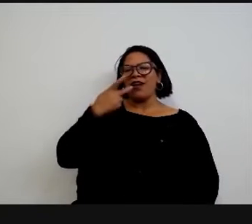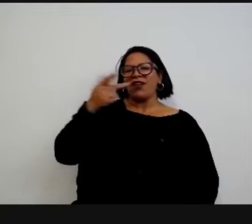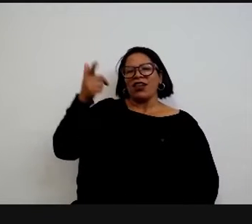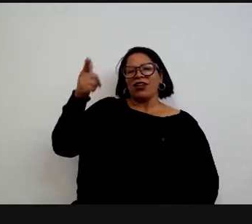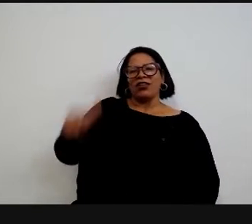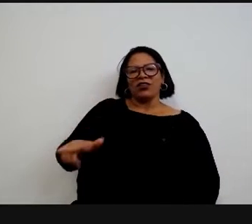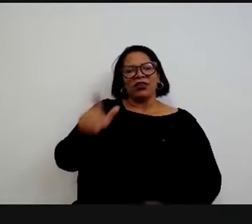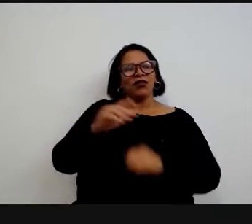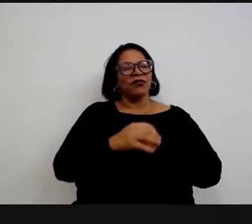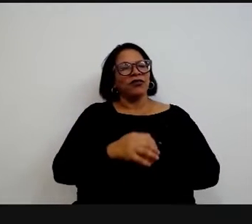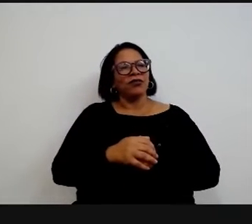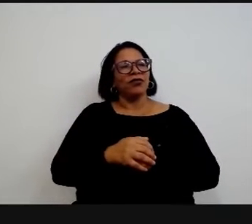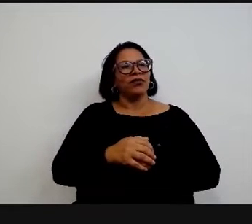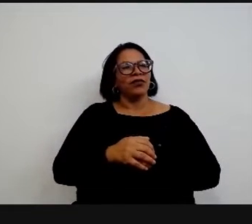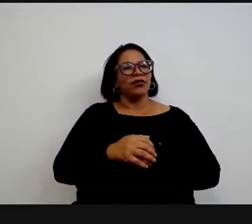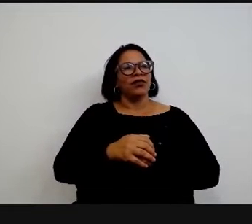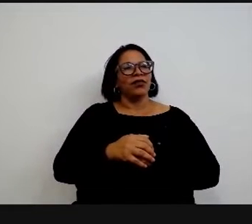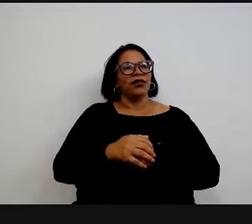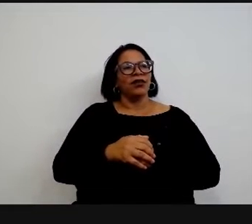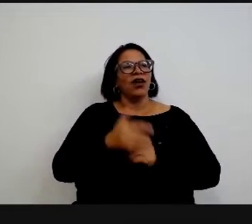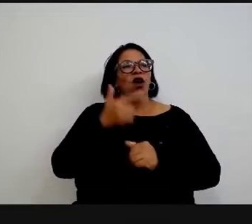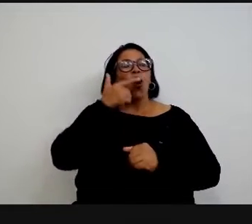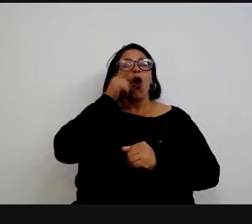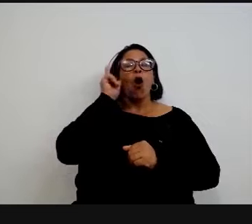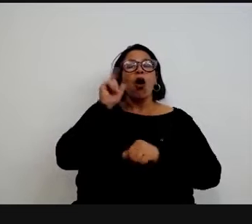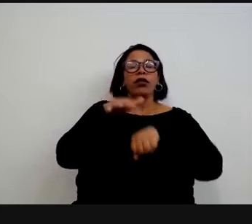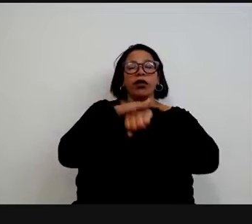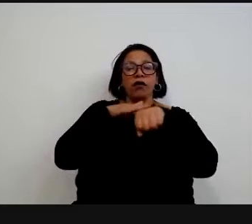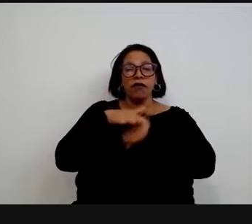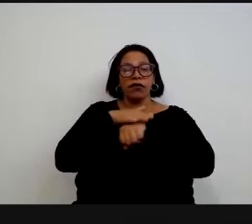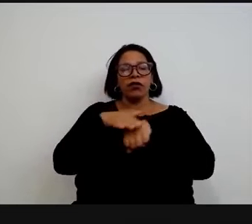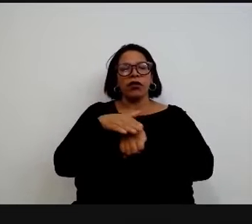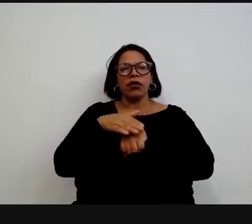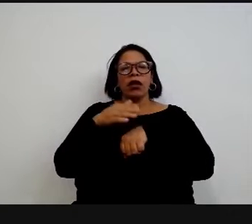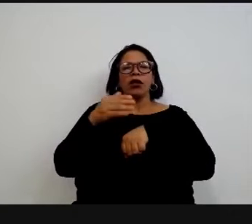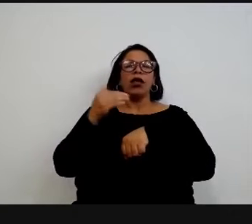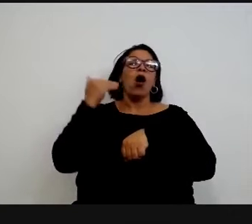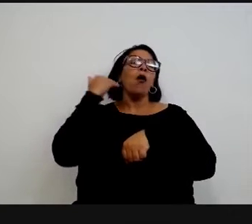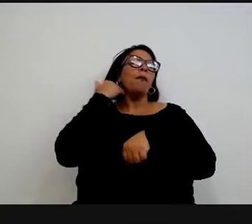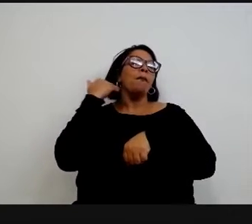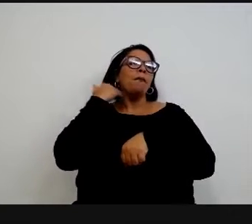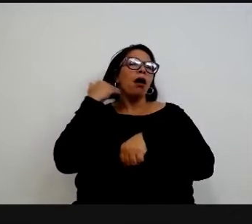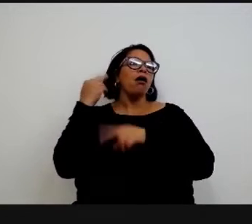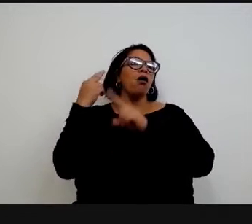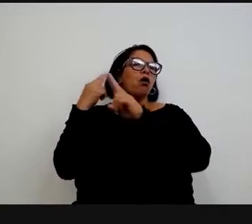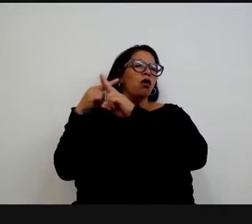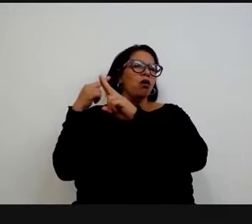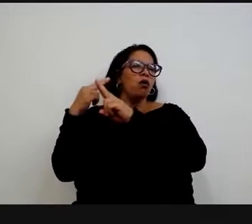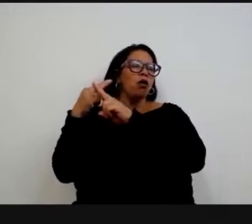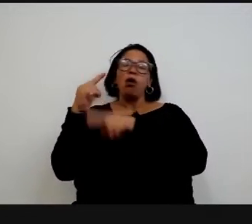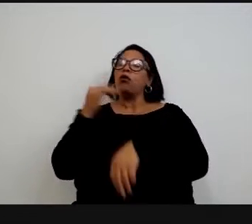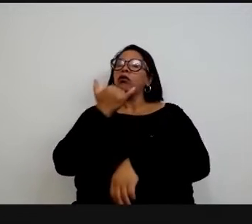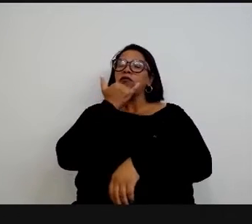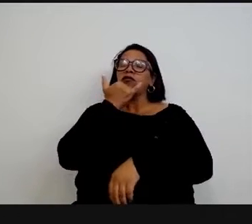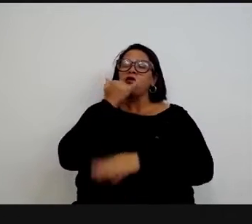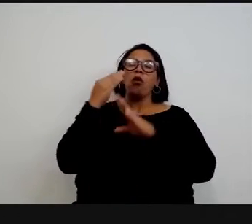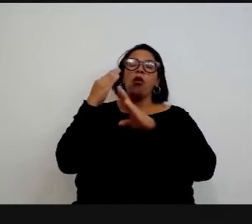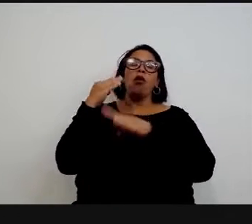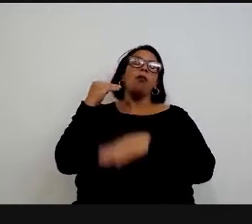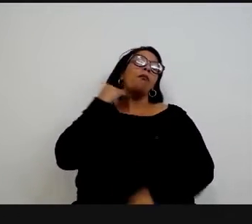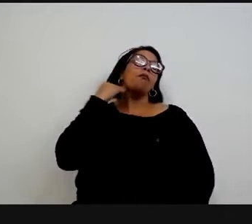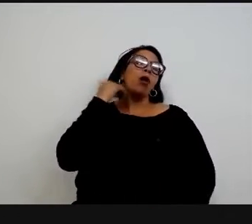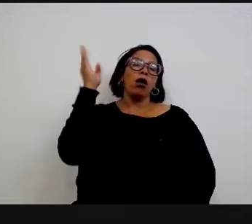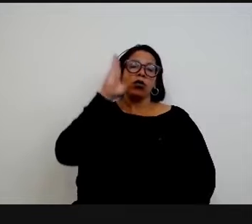Corina. Conversando com Corina ontem, desde a época do Banco do Brasil, que ela estava lá, né? O